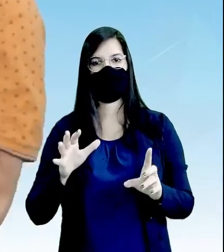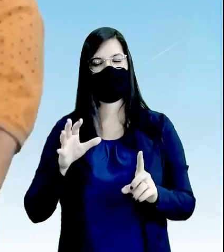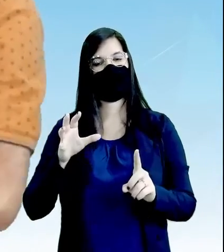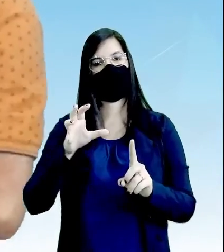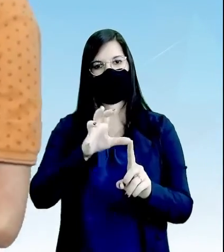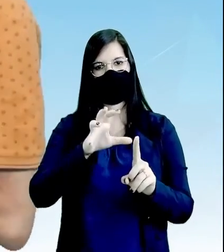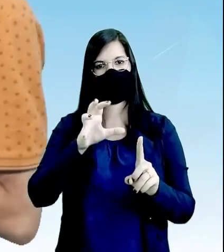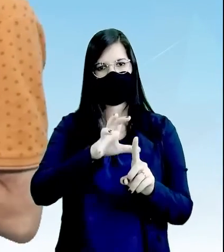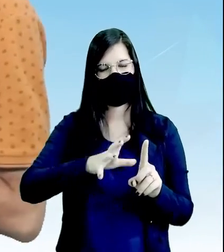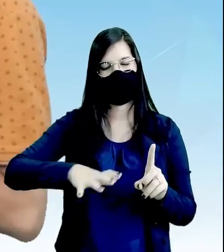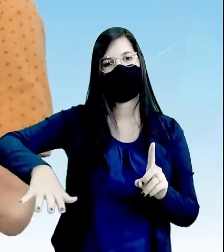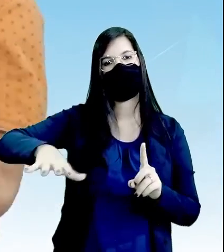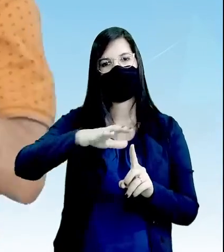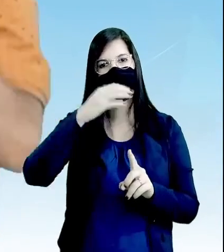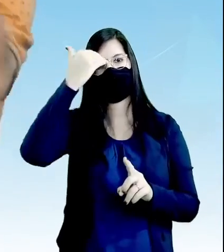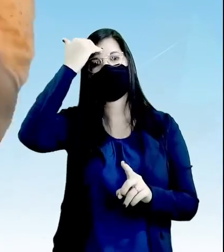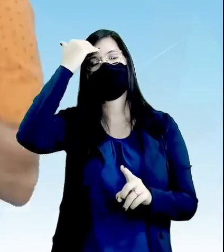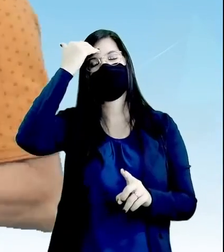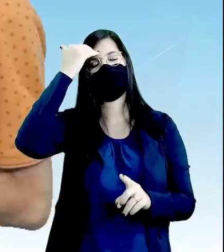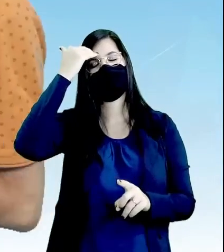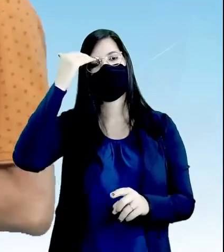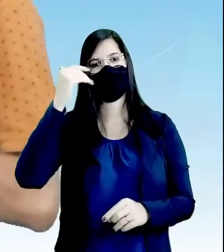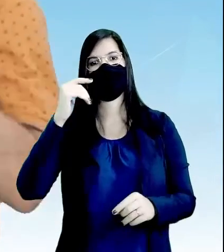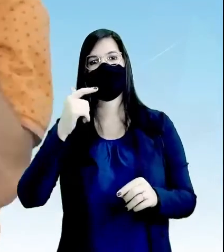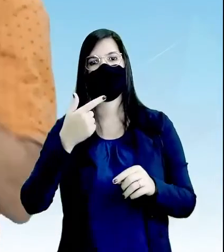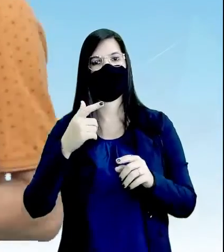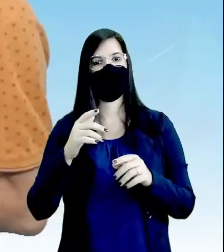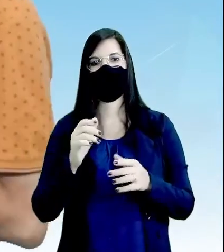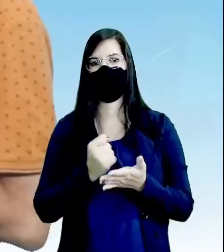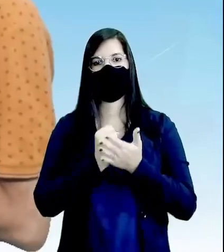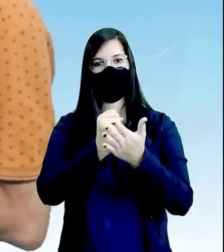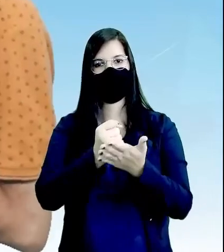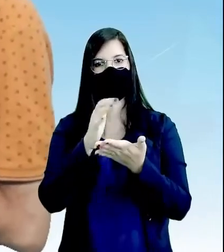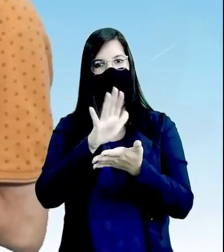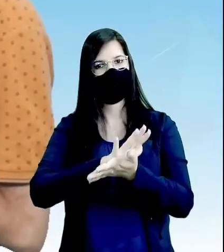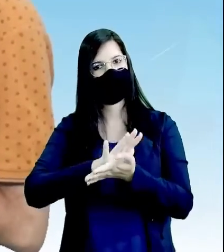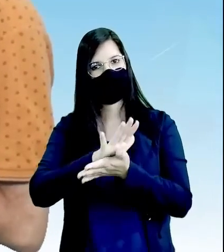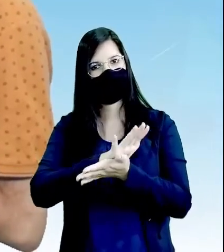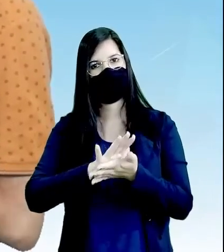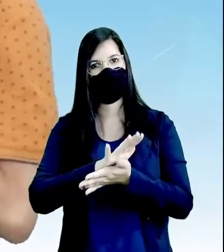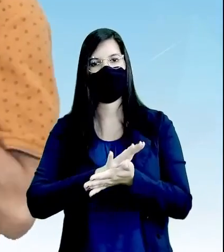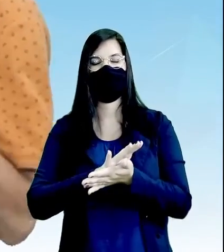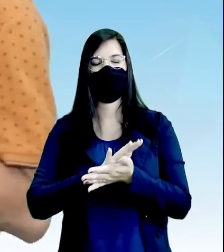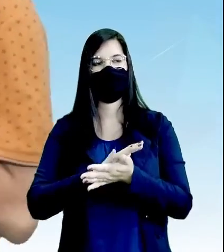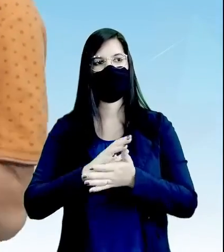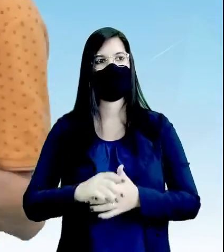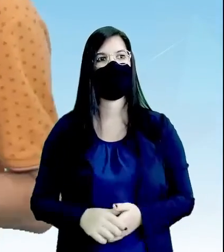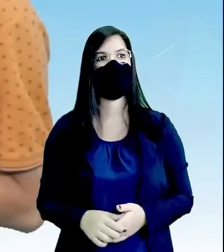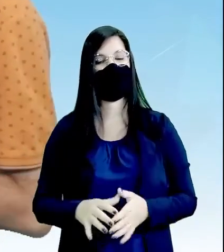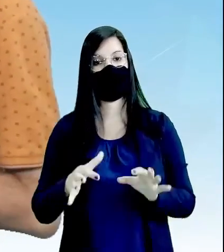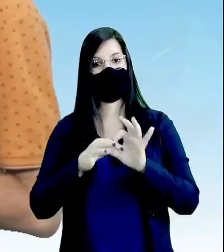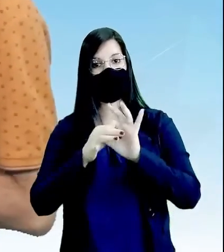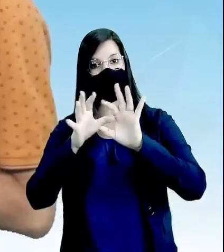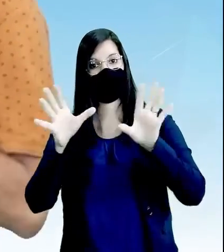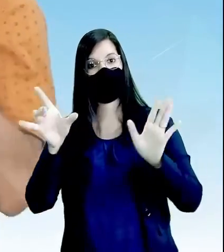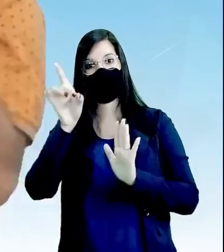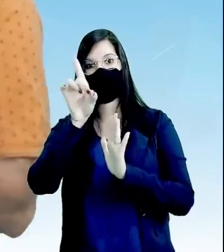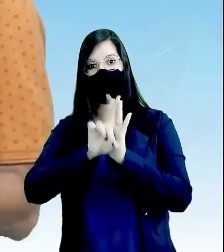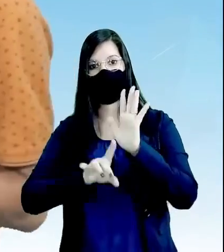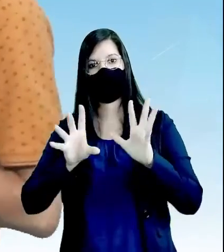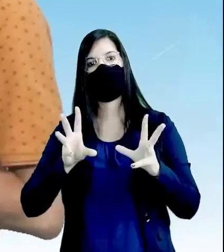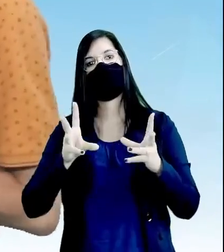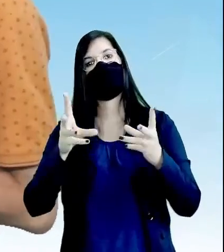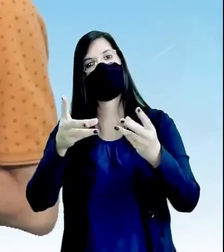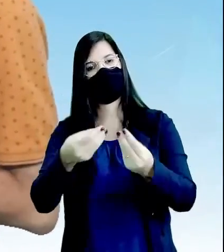muitas vezes por culpa nossa, quando a gente não favorece a democracia, quando a gente não favorece a liberdade. A liberdade é um direito de todos, que